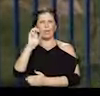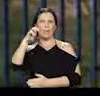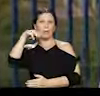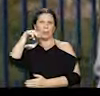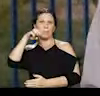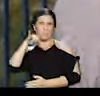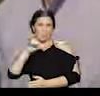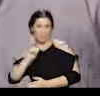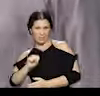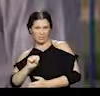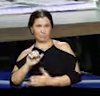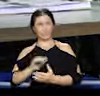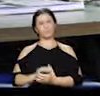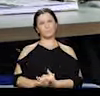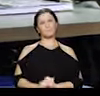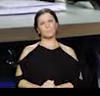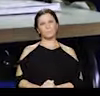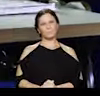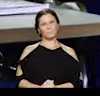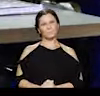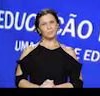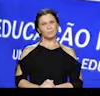educação infantil.